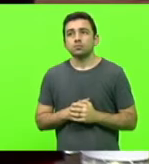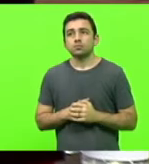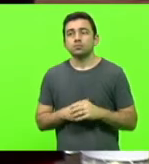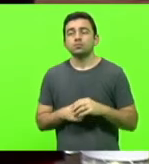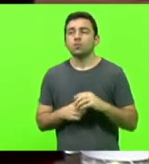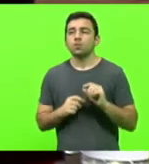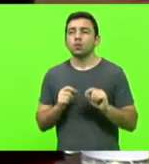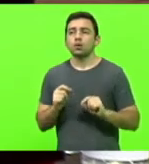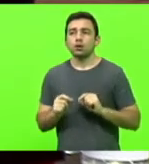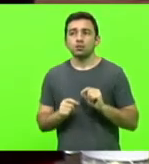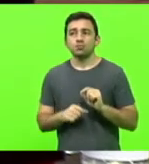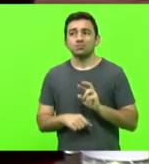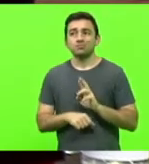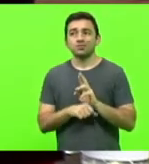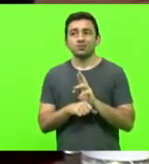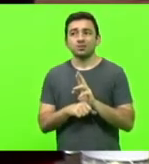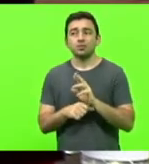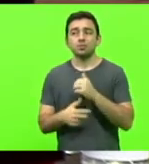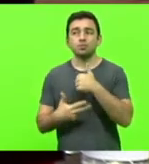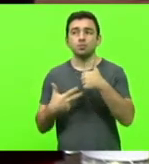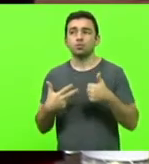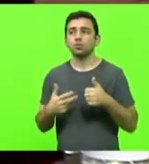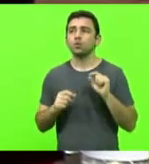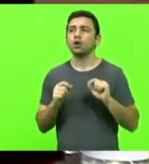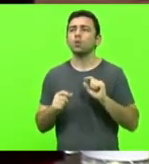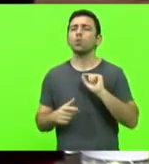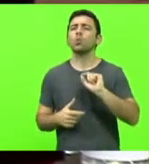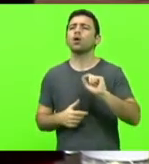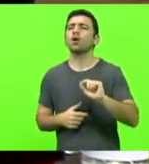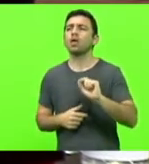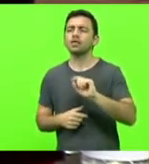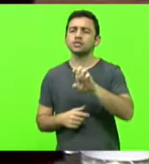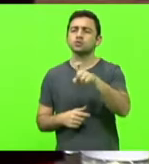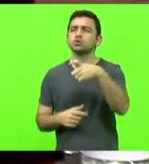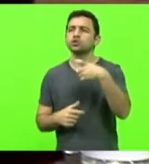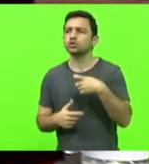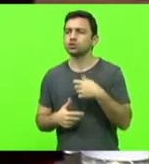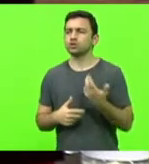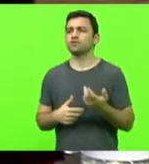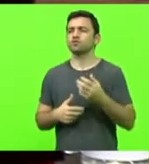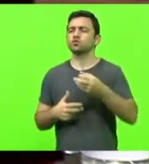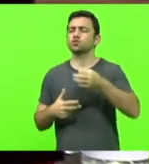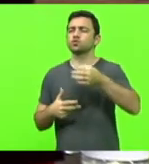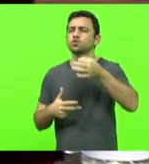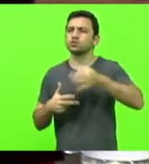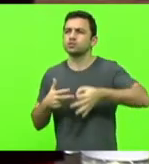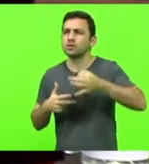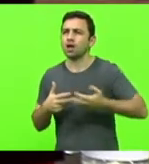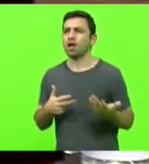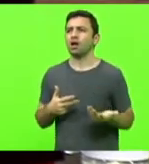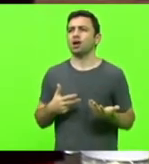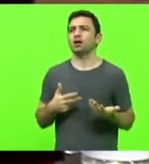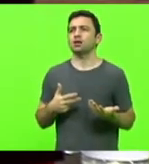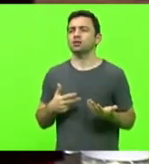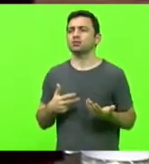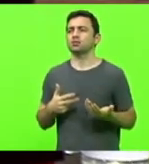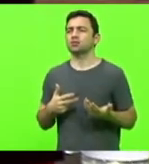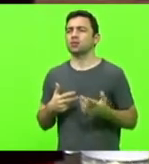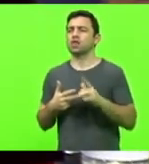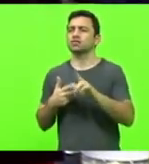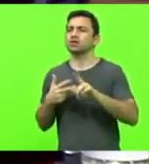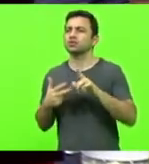representa os poderes, o que é o poder executivo, o que é o poder judiciário, o que é o poder